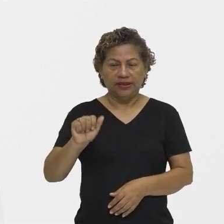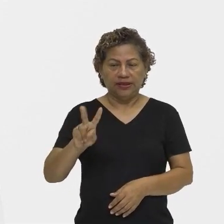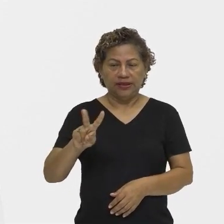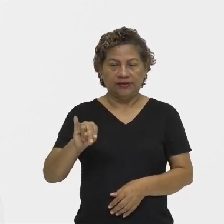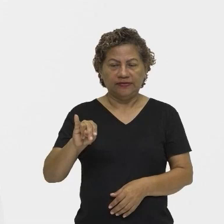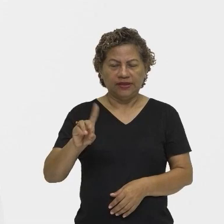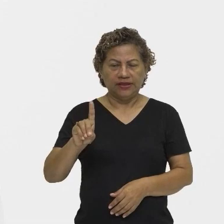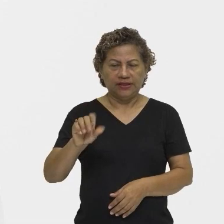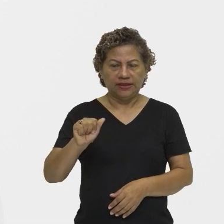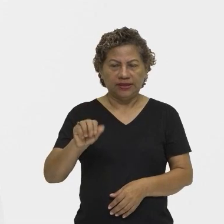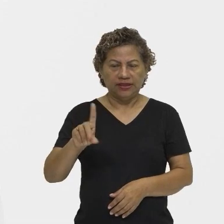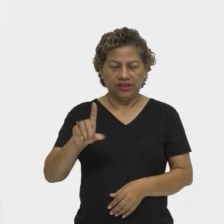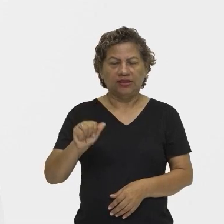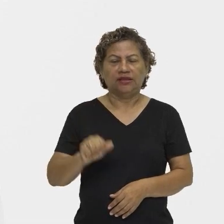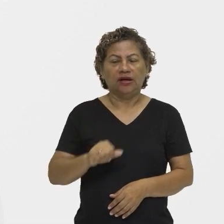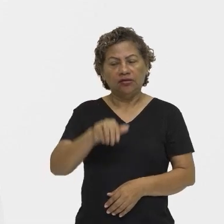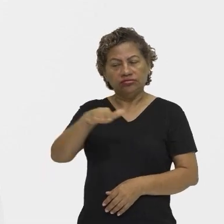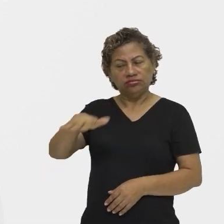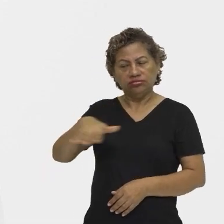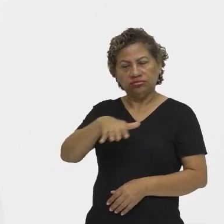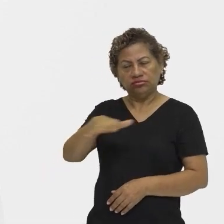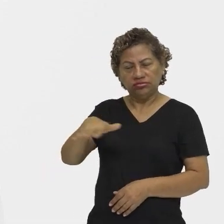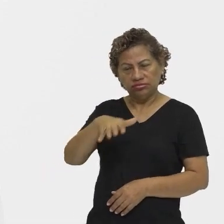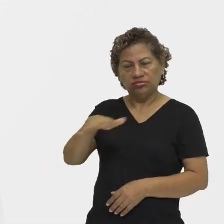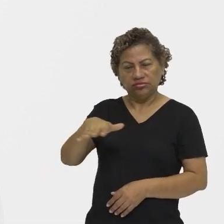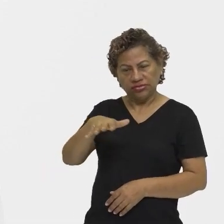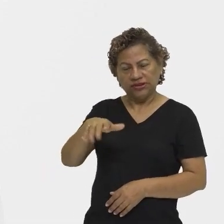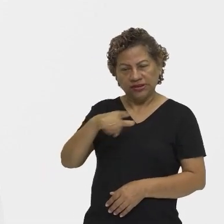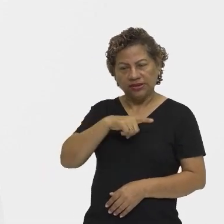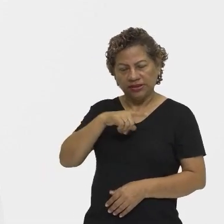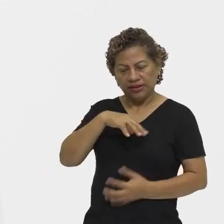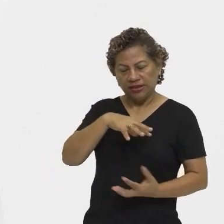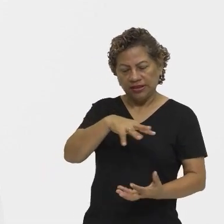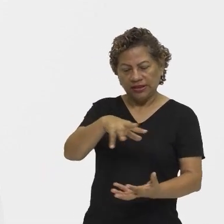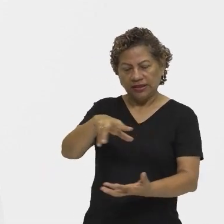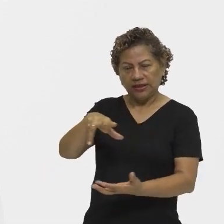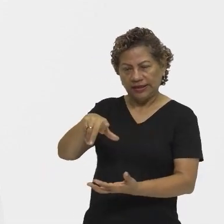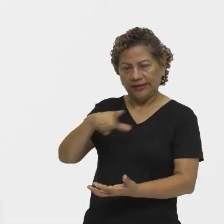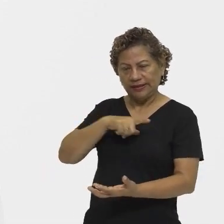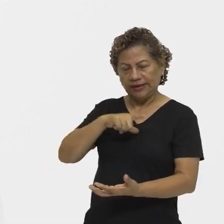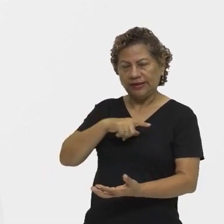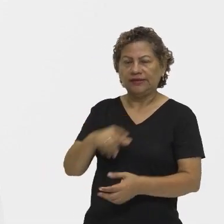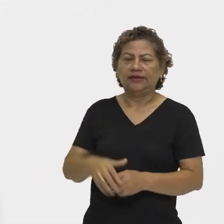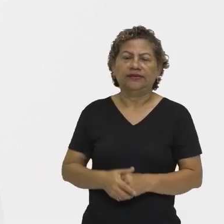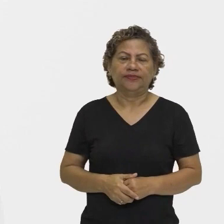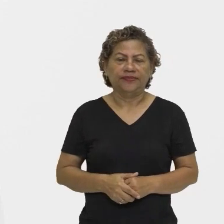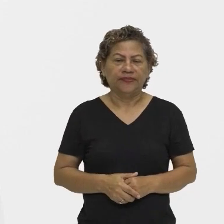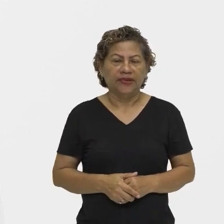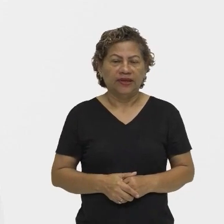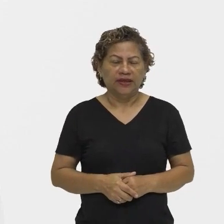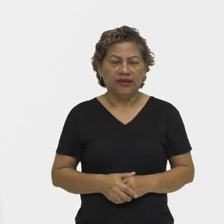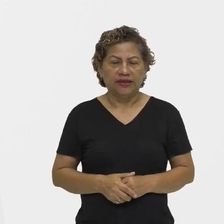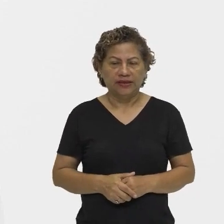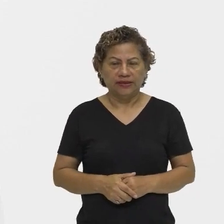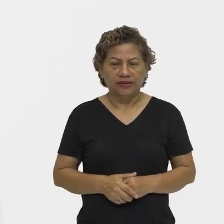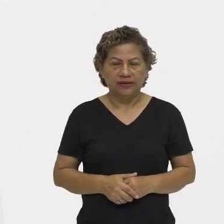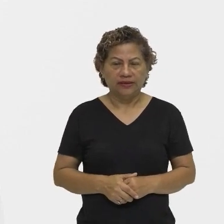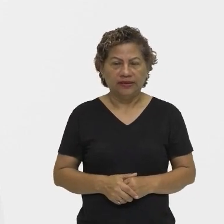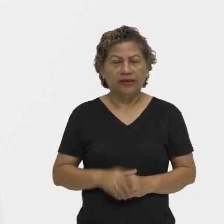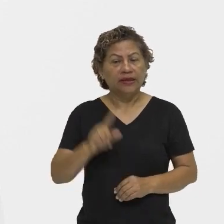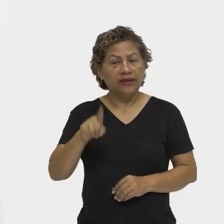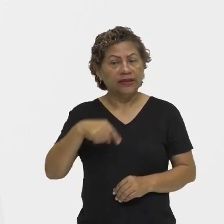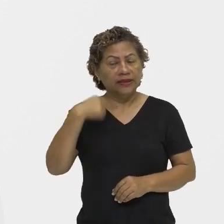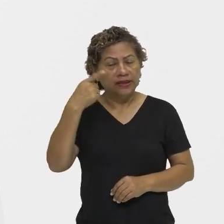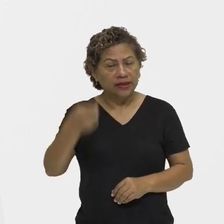com o campo gravitacional que a Terra tem, certo? E essa relação mg, mais